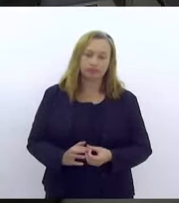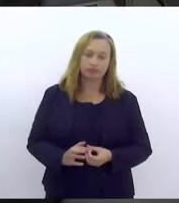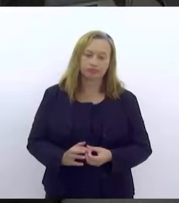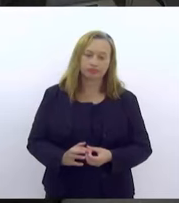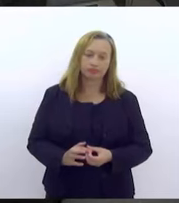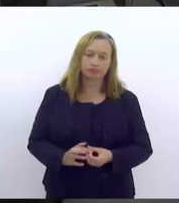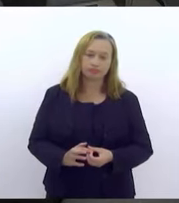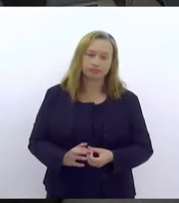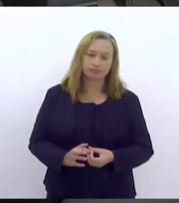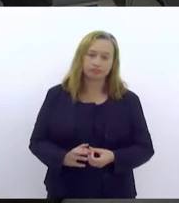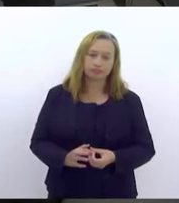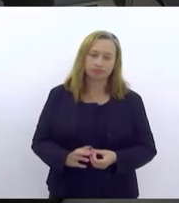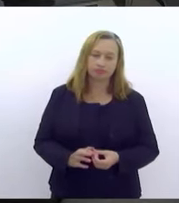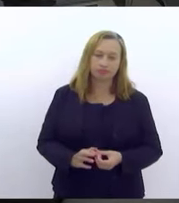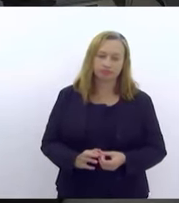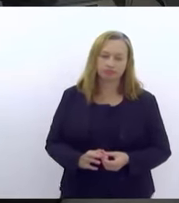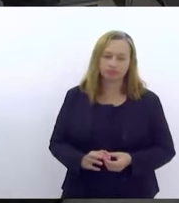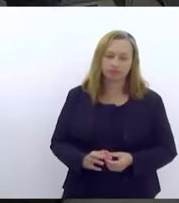Mourinho.